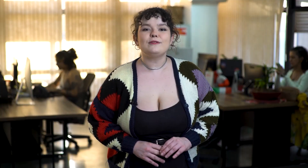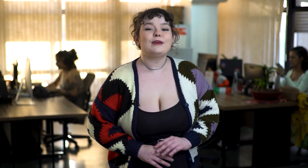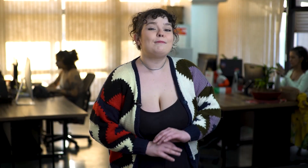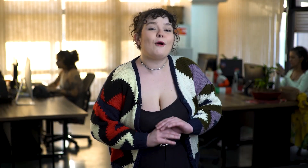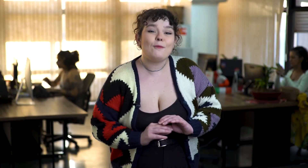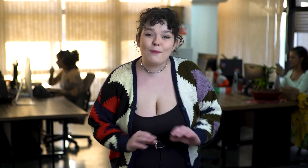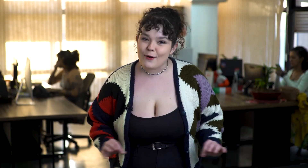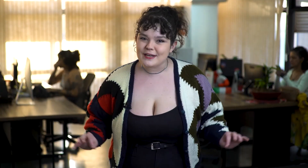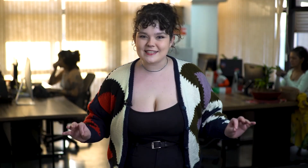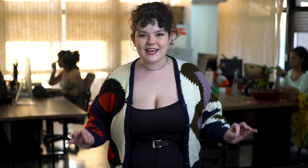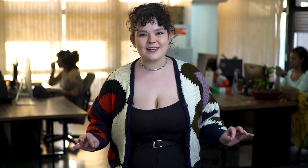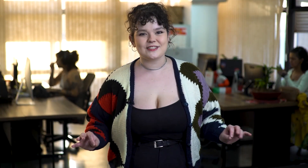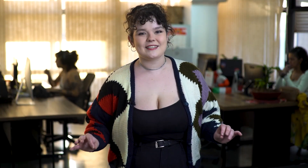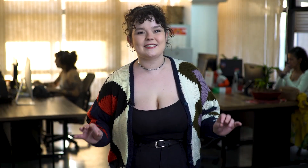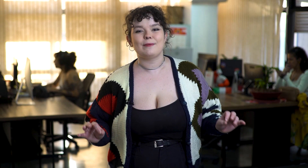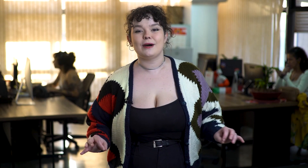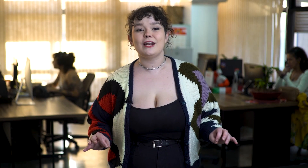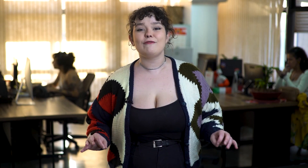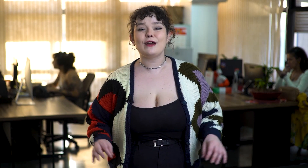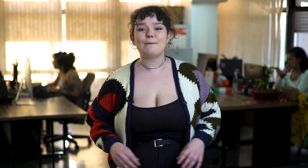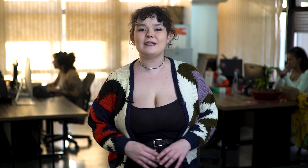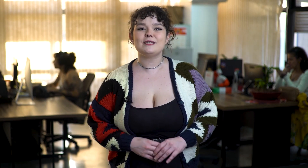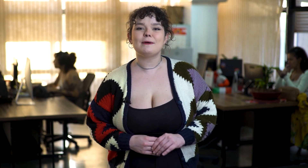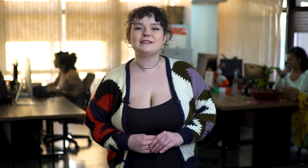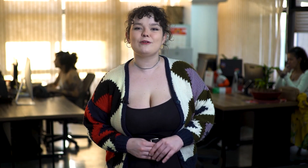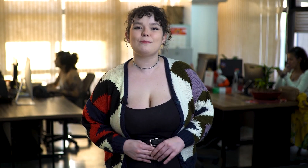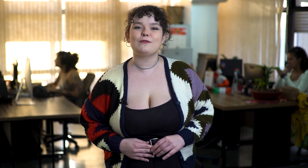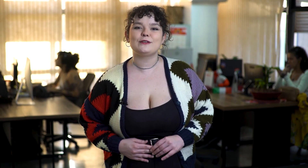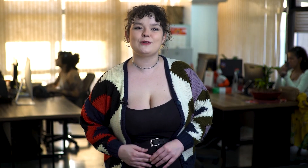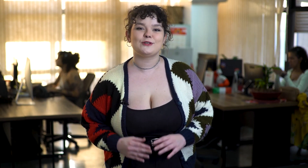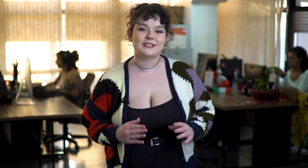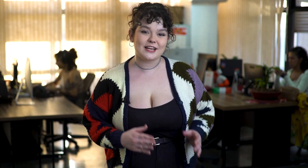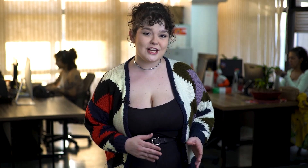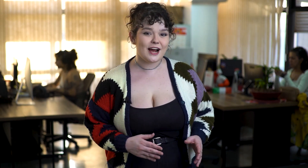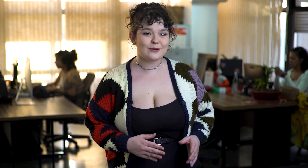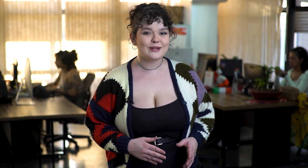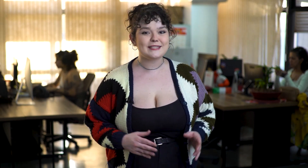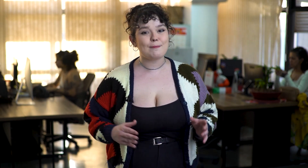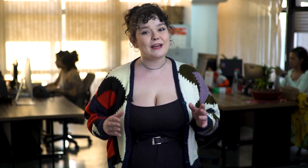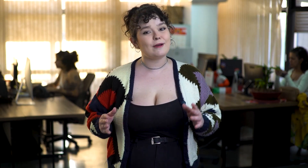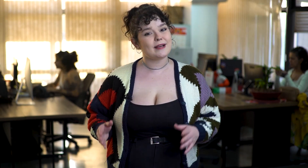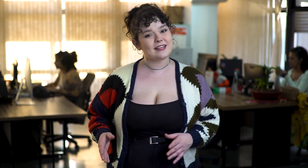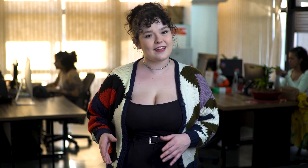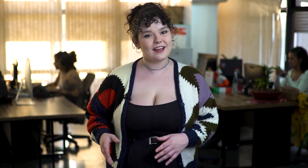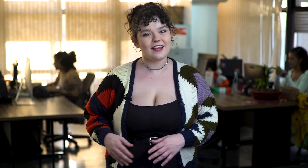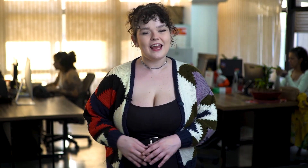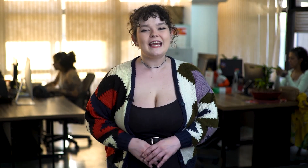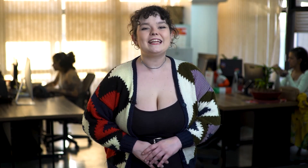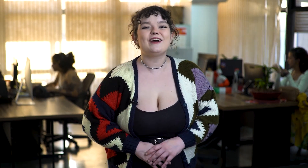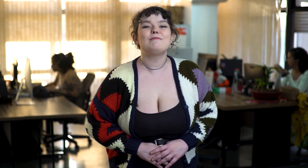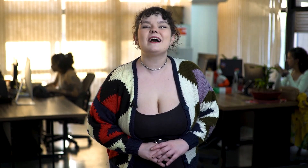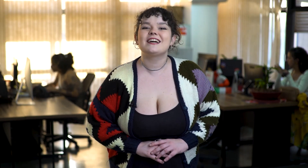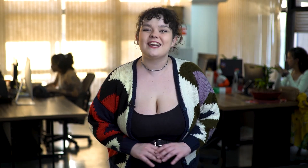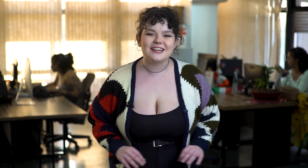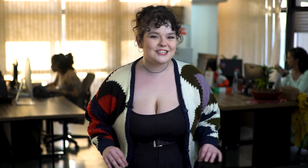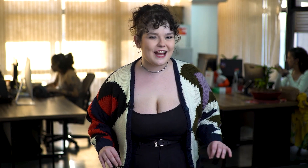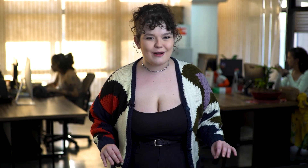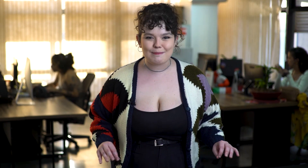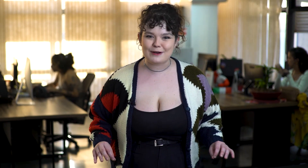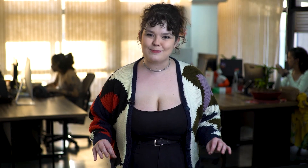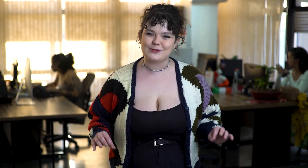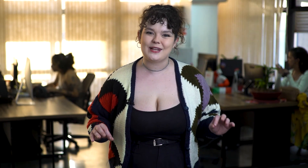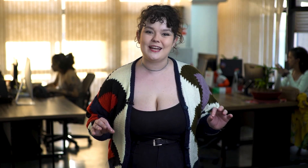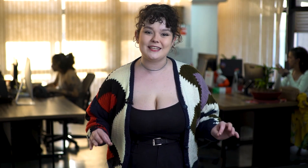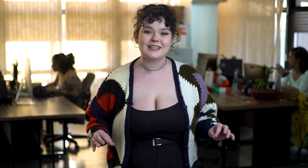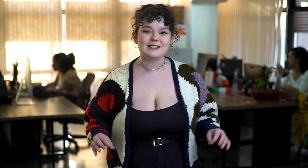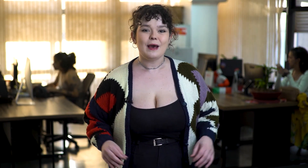Outro momento que bombou nas redes essa semana foi a participação do professor José Geraldo na CPI do MST, que deu uma grande